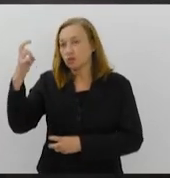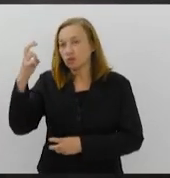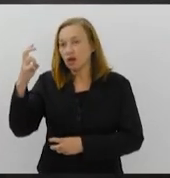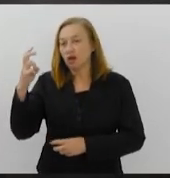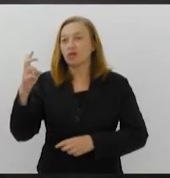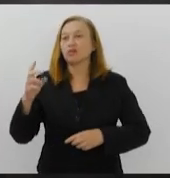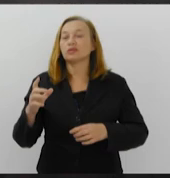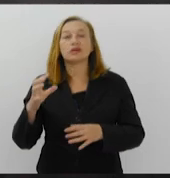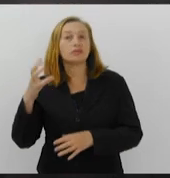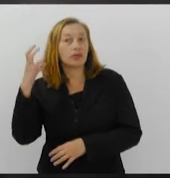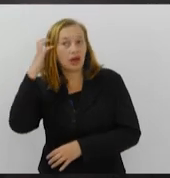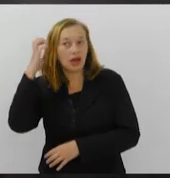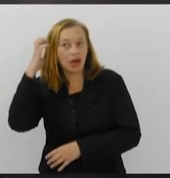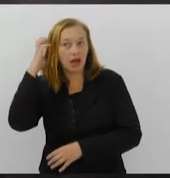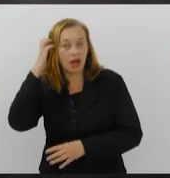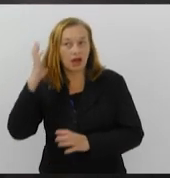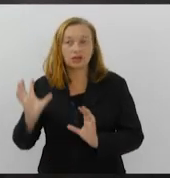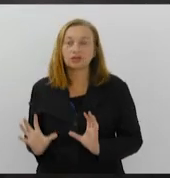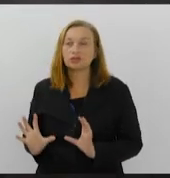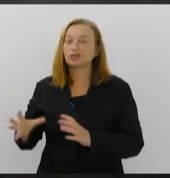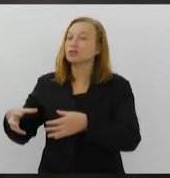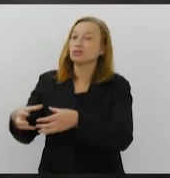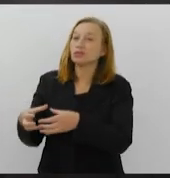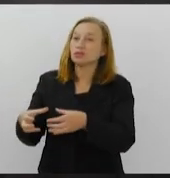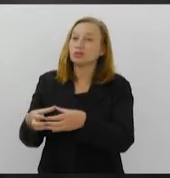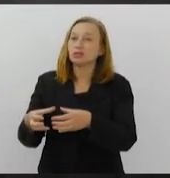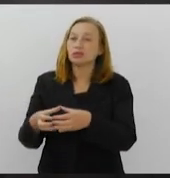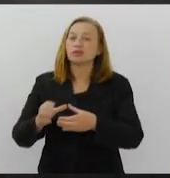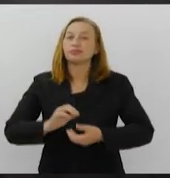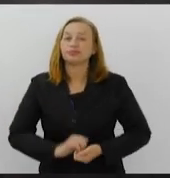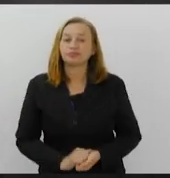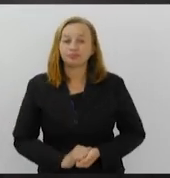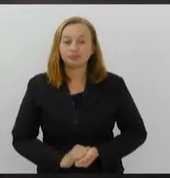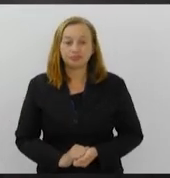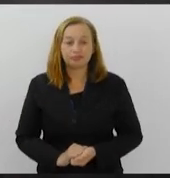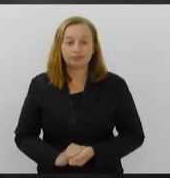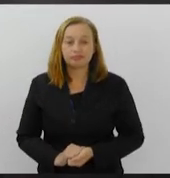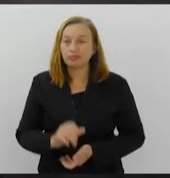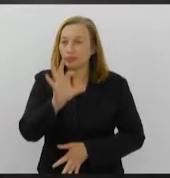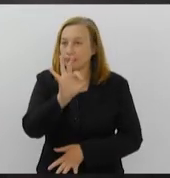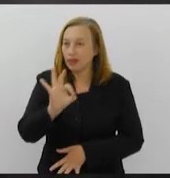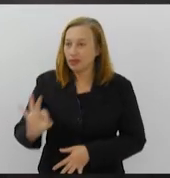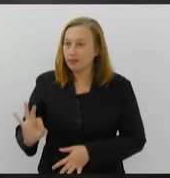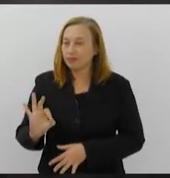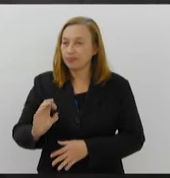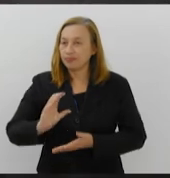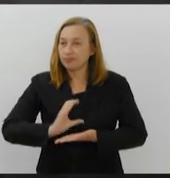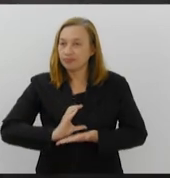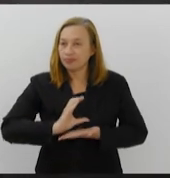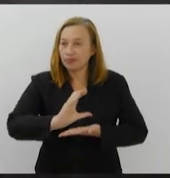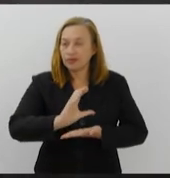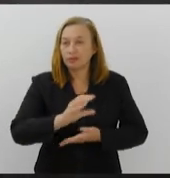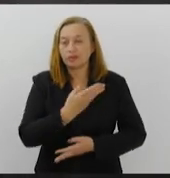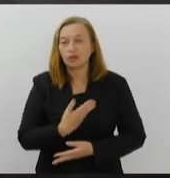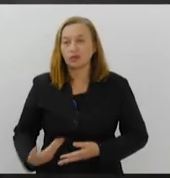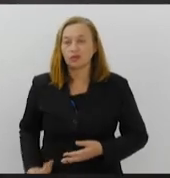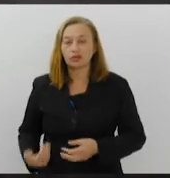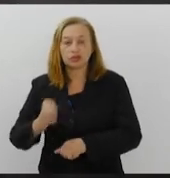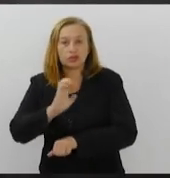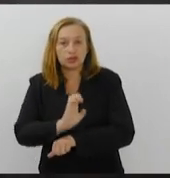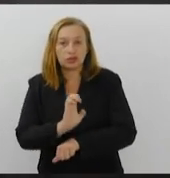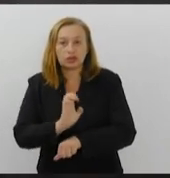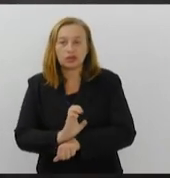comunitárias, através da destinação para estas emissoras de um percentual de verbas destinados pelo governo estadual